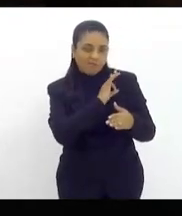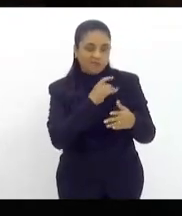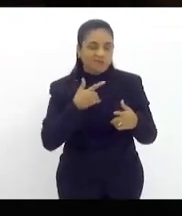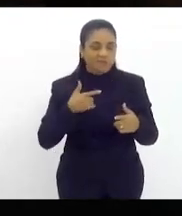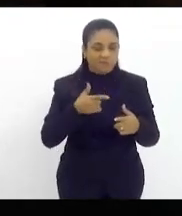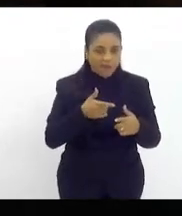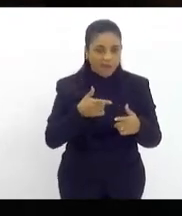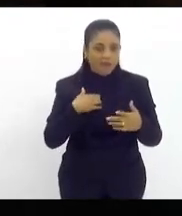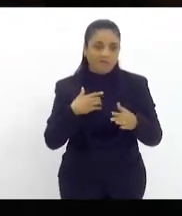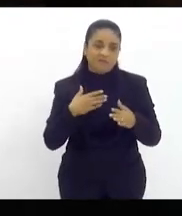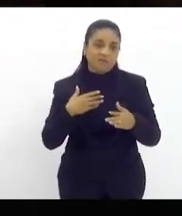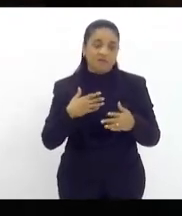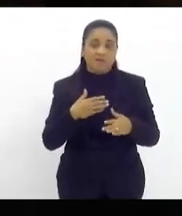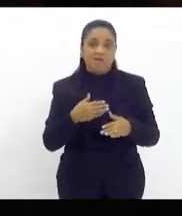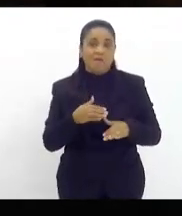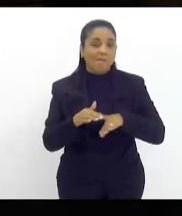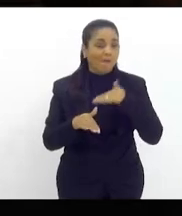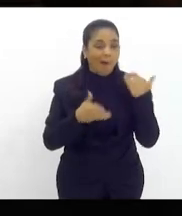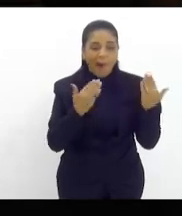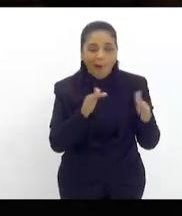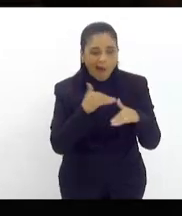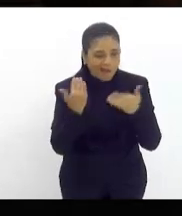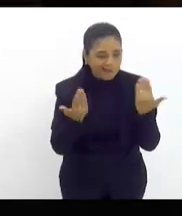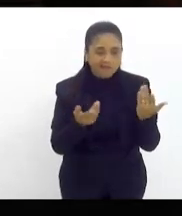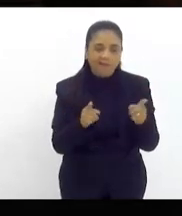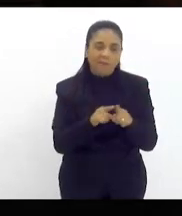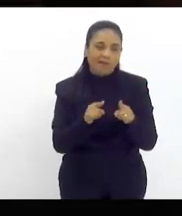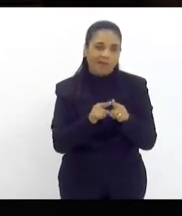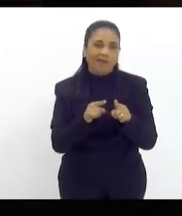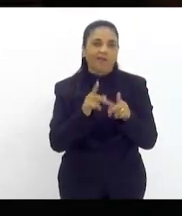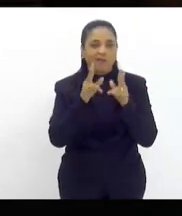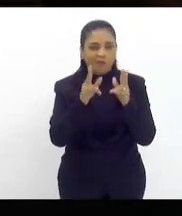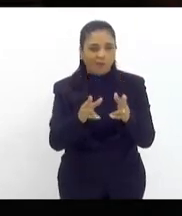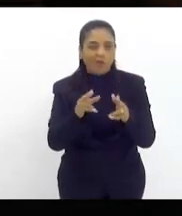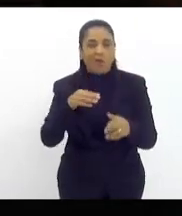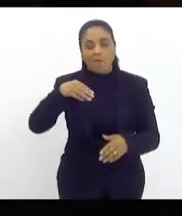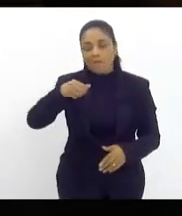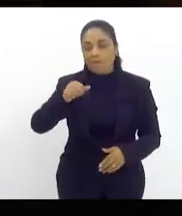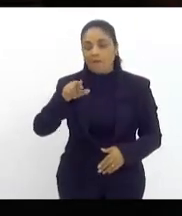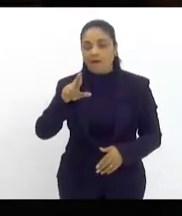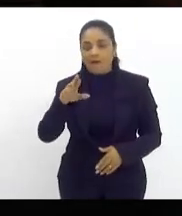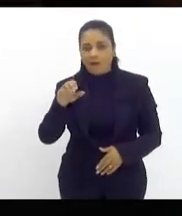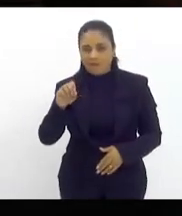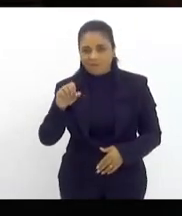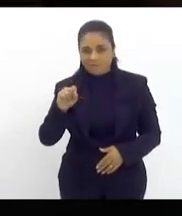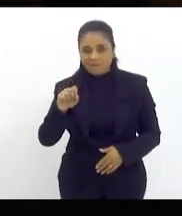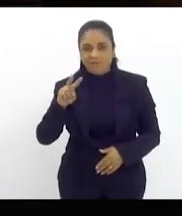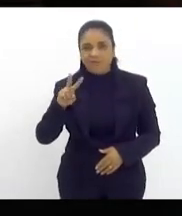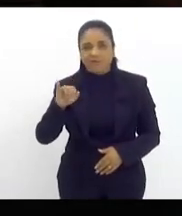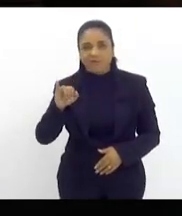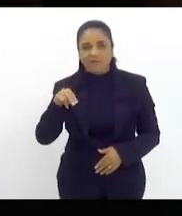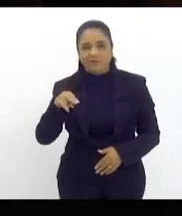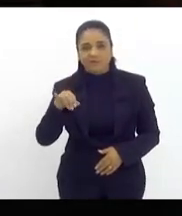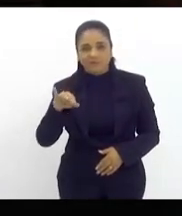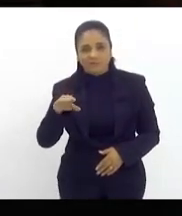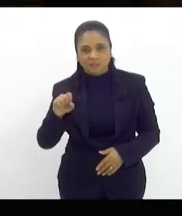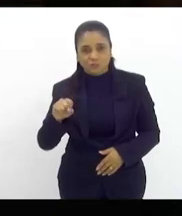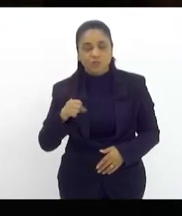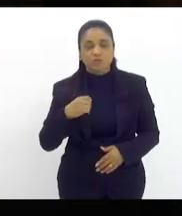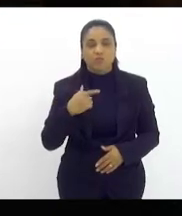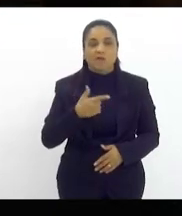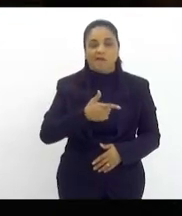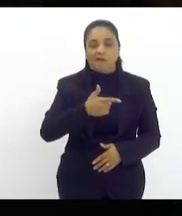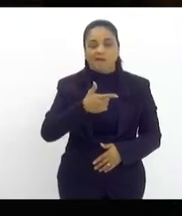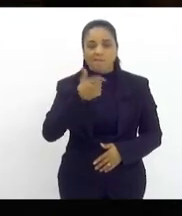chegam vivos na escola como aconteceu com Marcos Vinícius assassinado no complexo da Maré aos 14